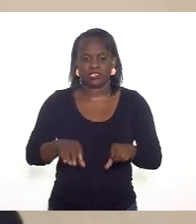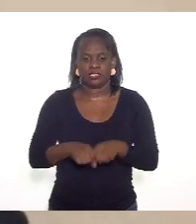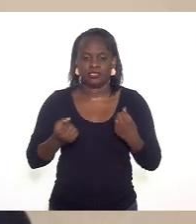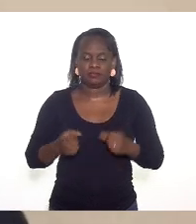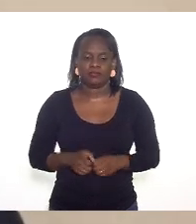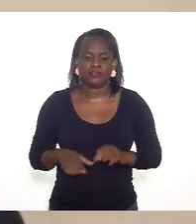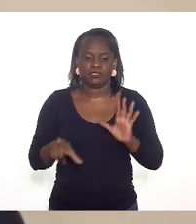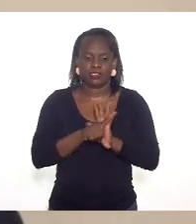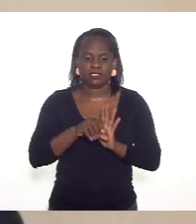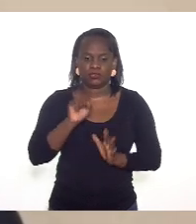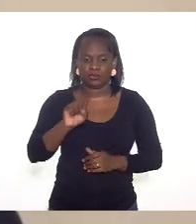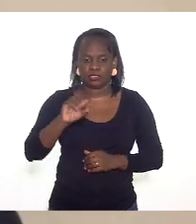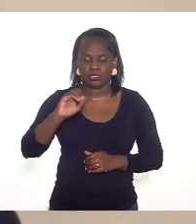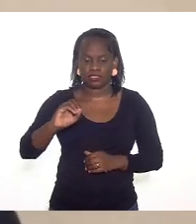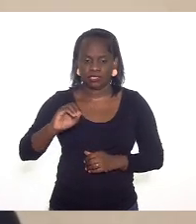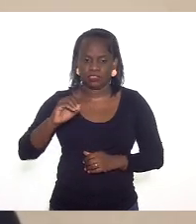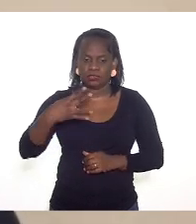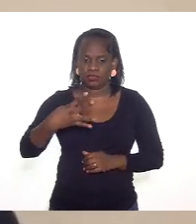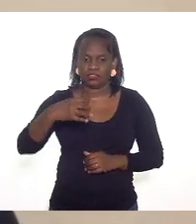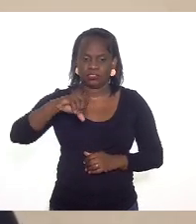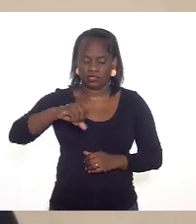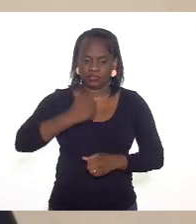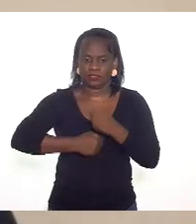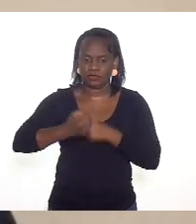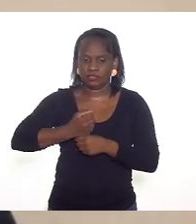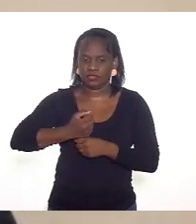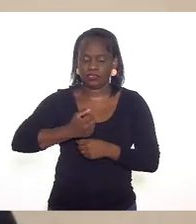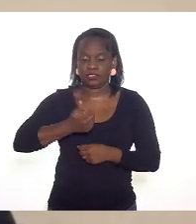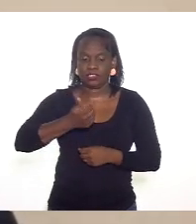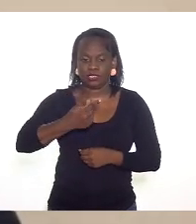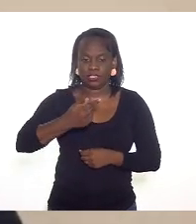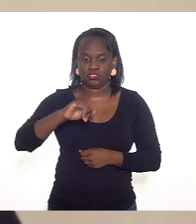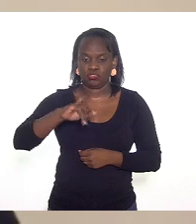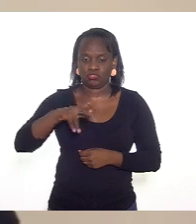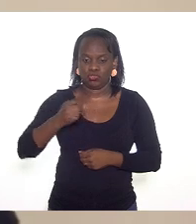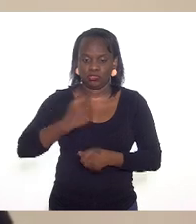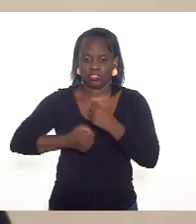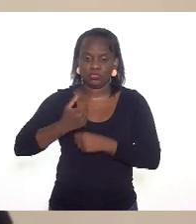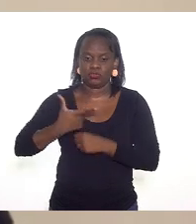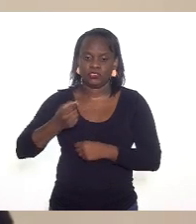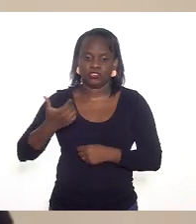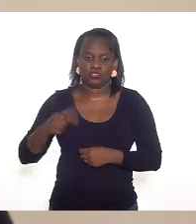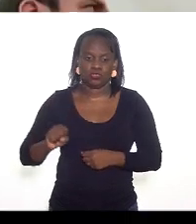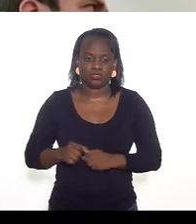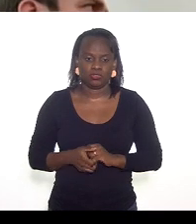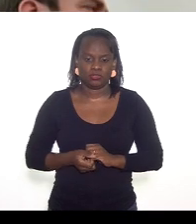prejudicabilidade pela lei 8049 de 17 de julho de 18.